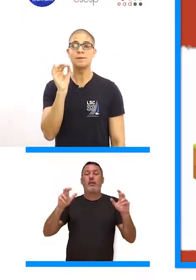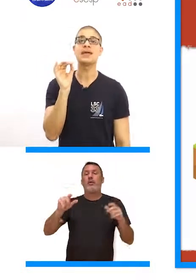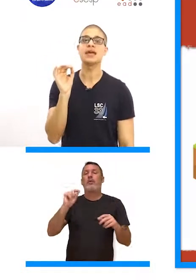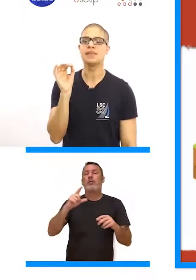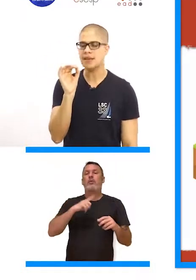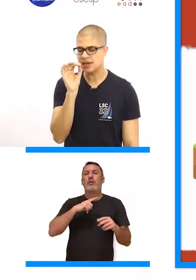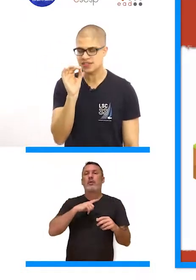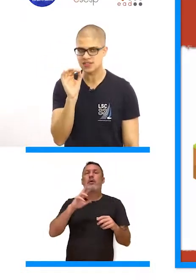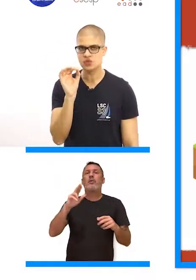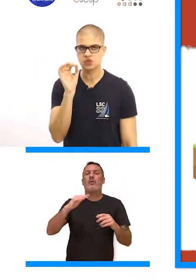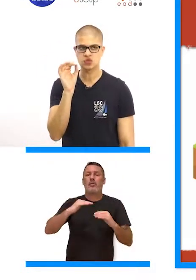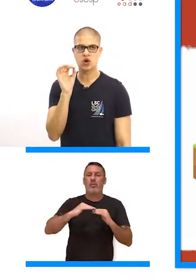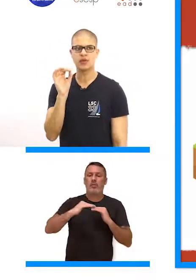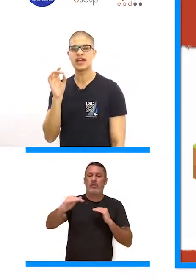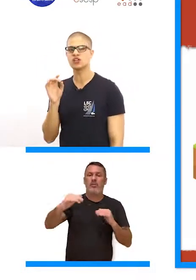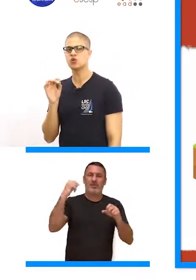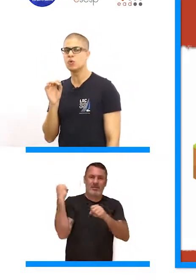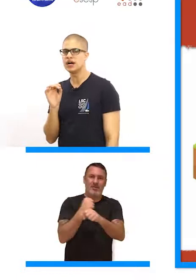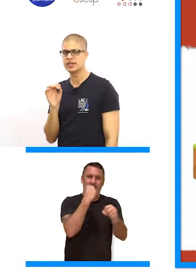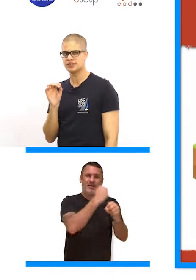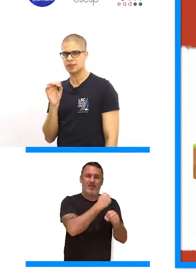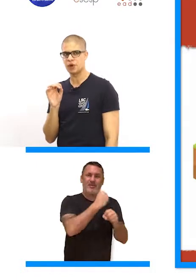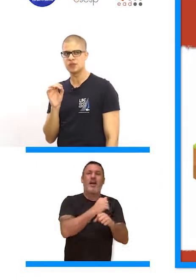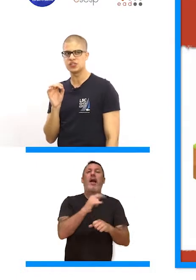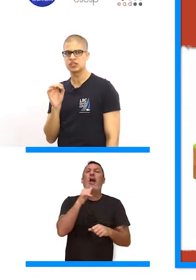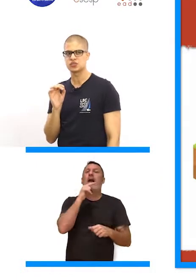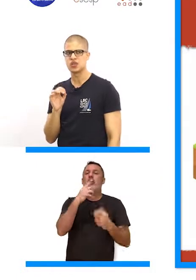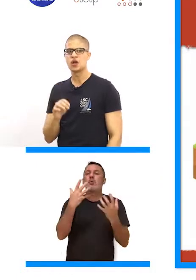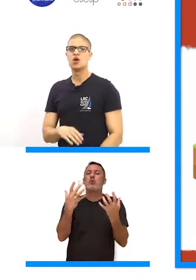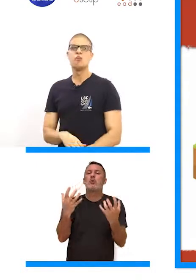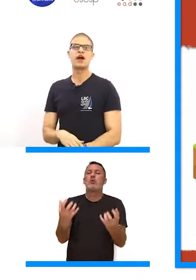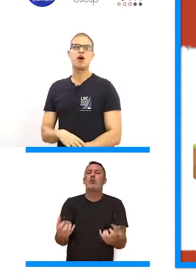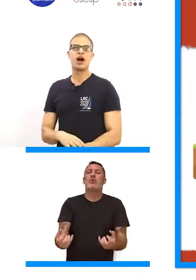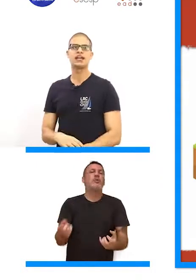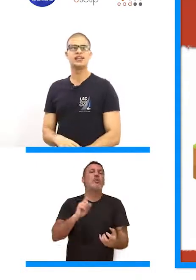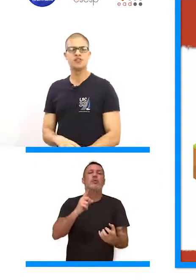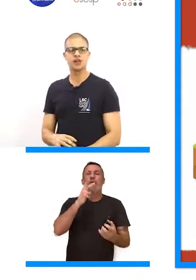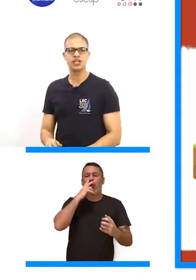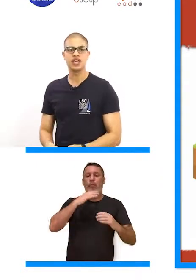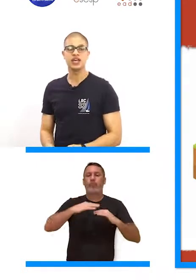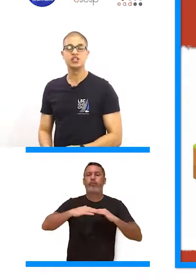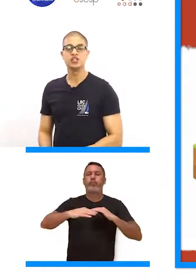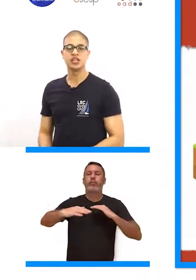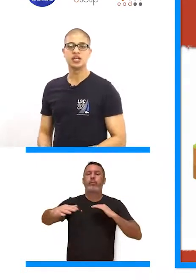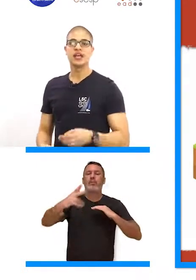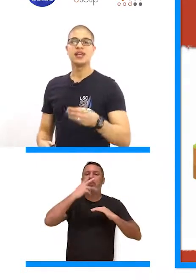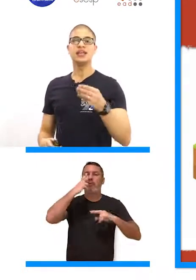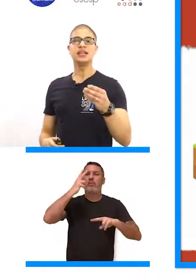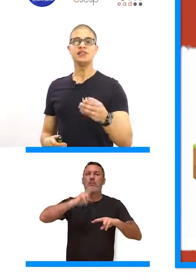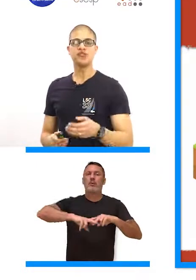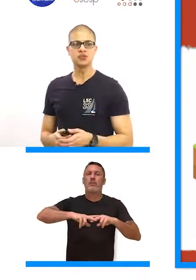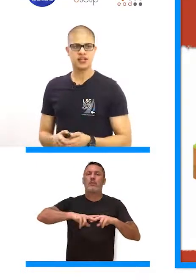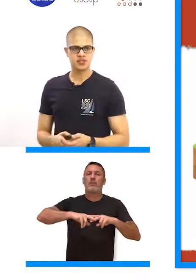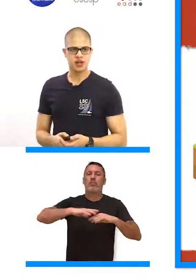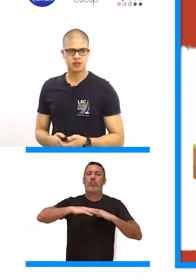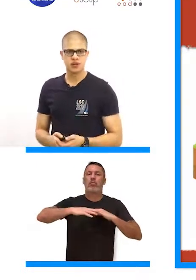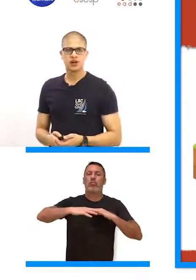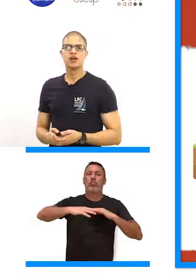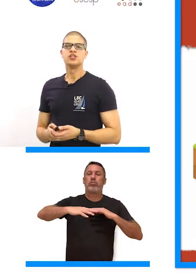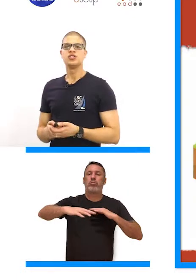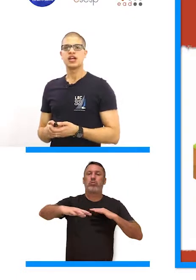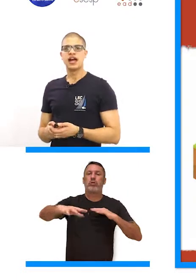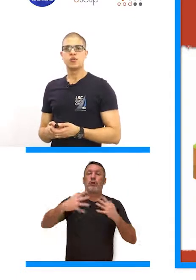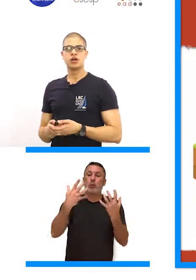à impermeabilização do solo em áreas urbanas, tá bom, meus lindos? Maior nível aí de